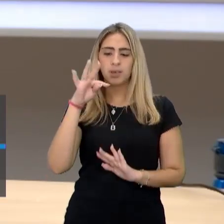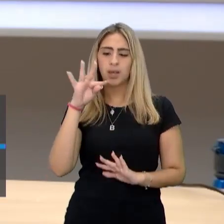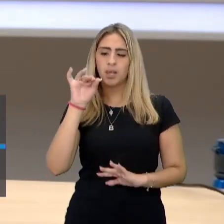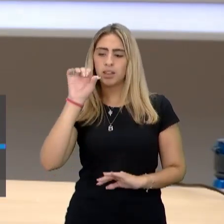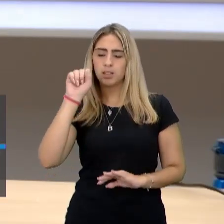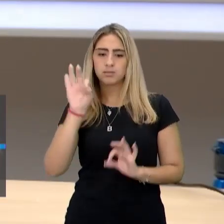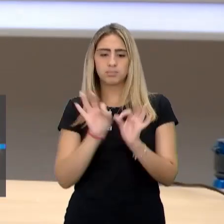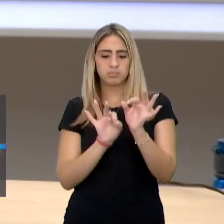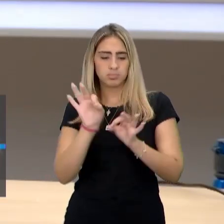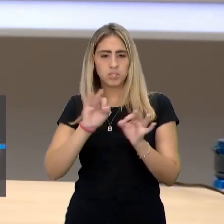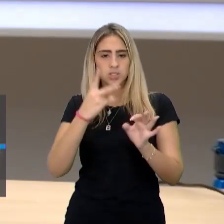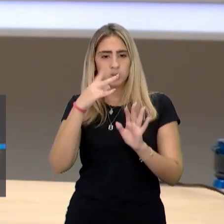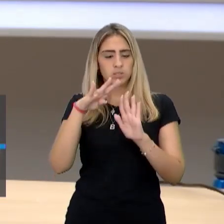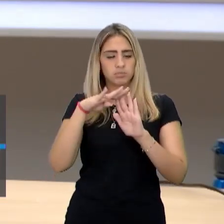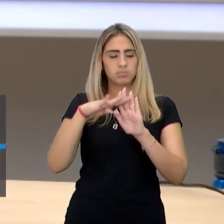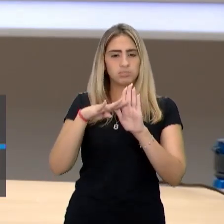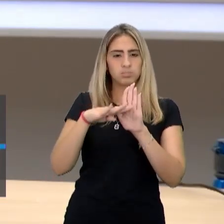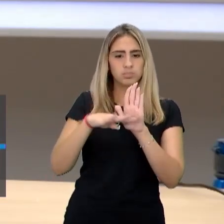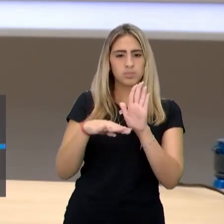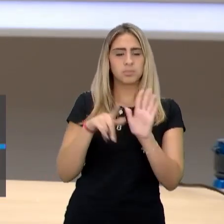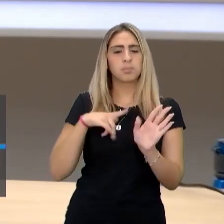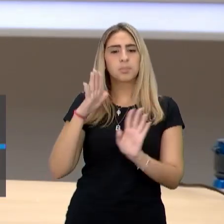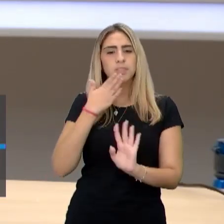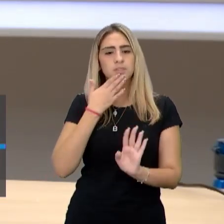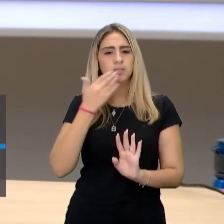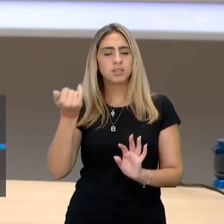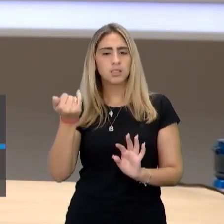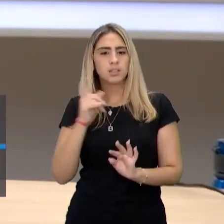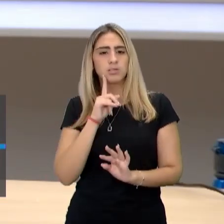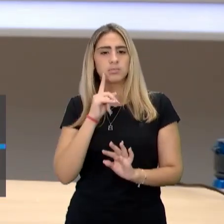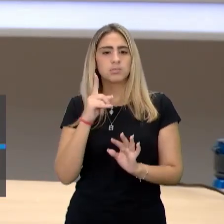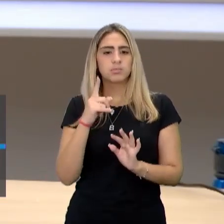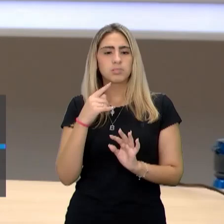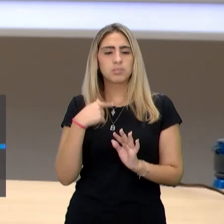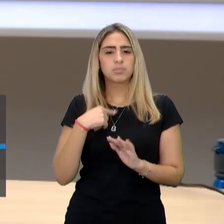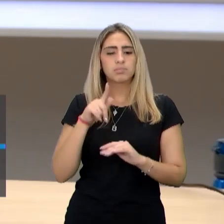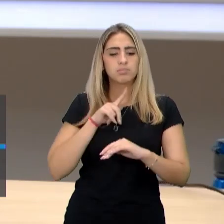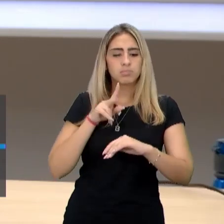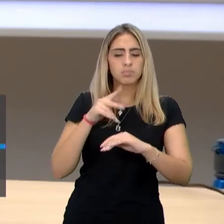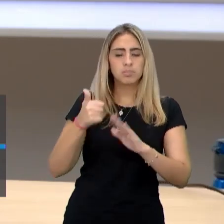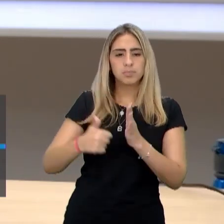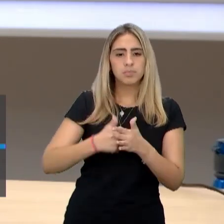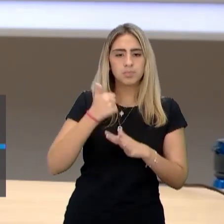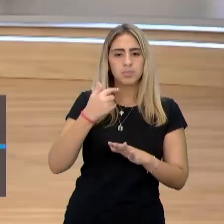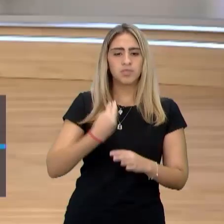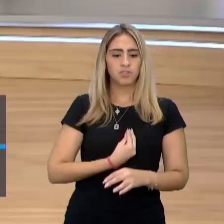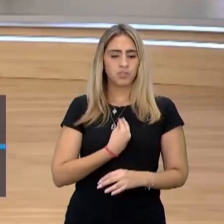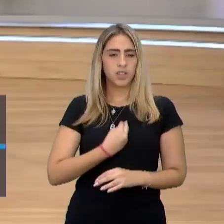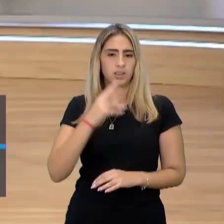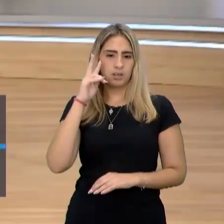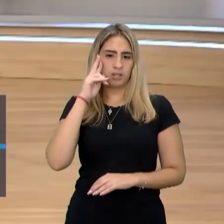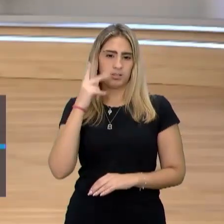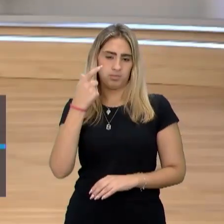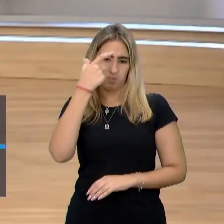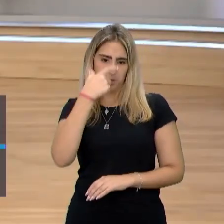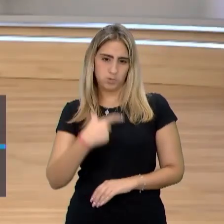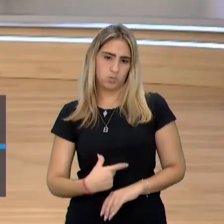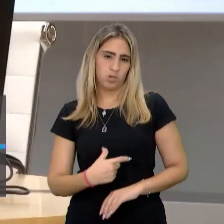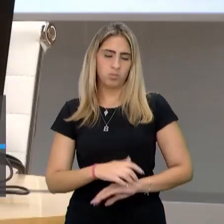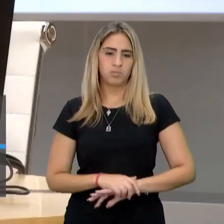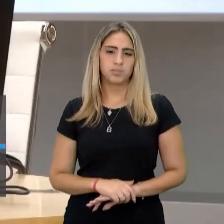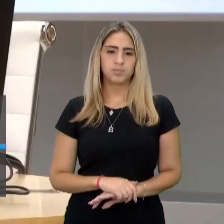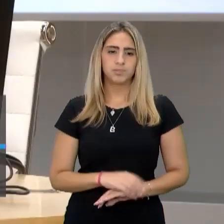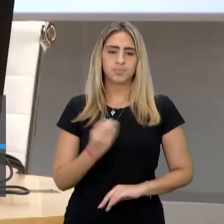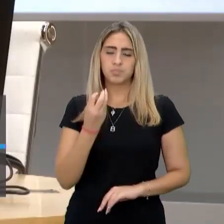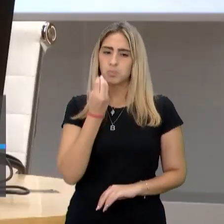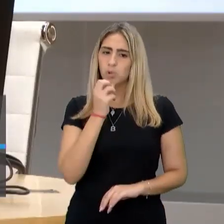tarefas, projetos e ter mais facilidade ao definir prioridades de trabalho e da vida pessoal. Nossa, muito boa a resposta. Parabéns,